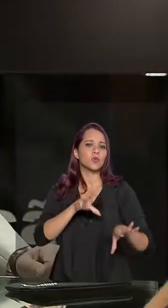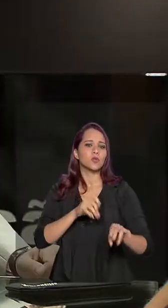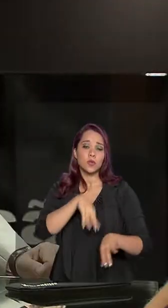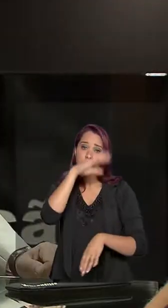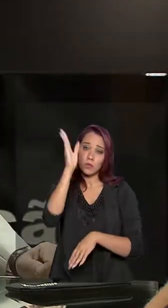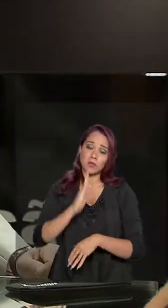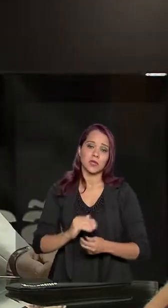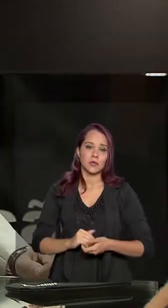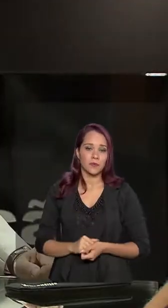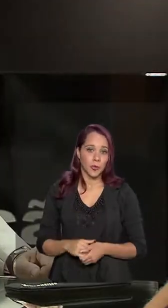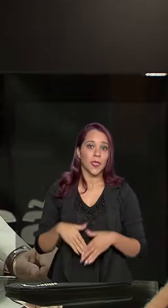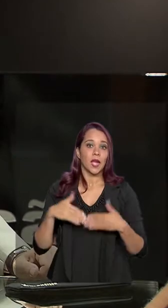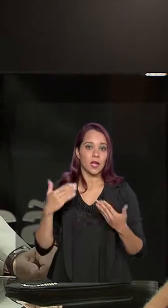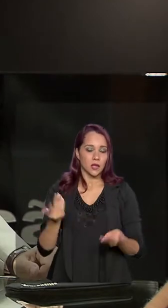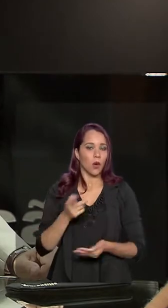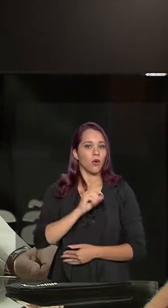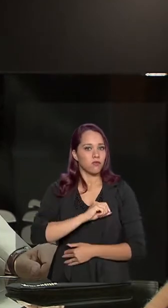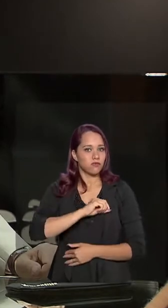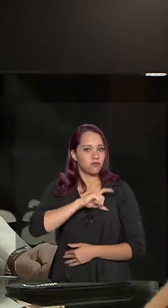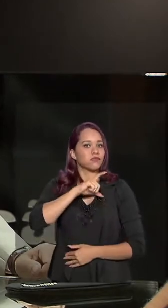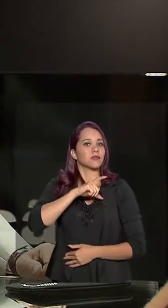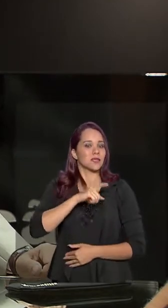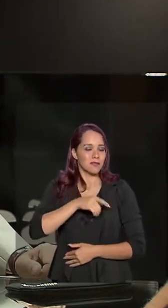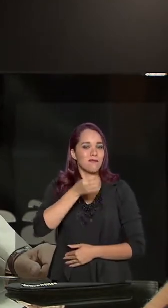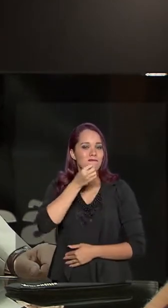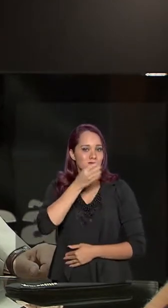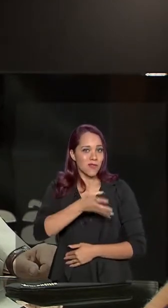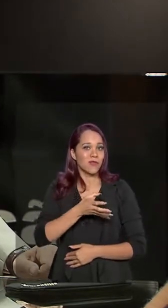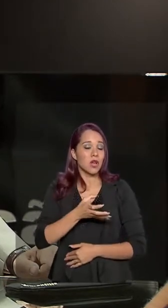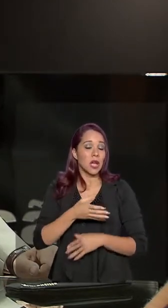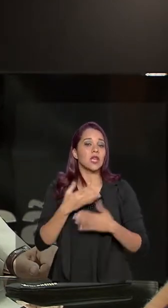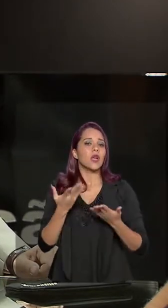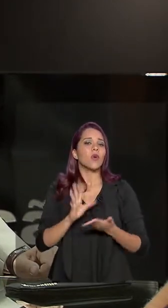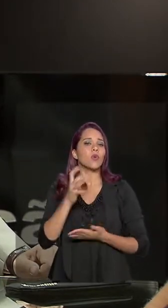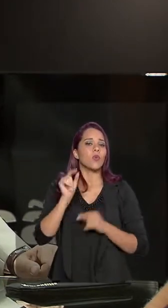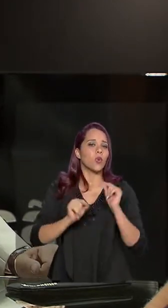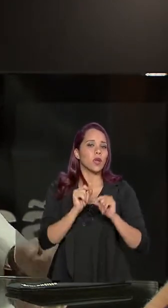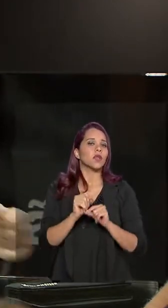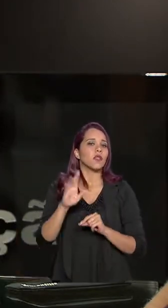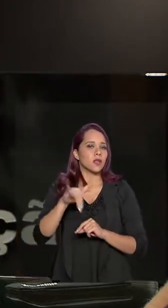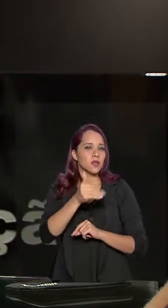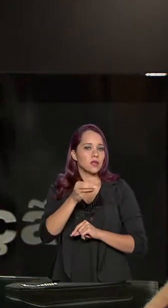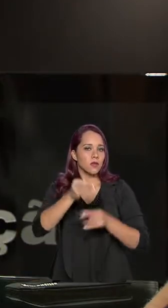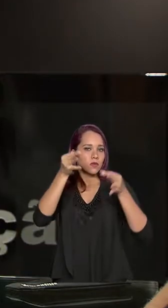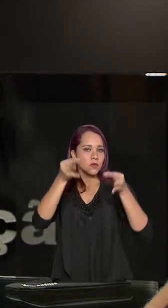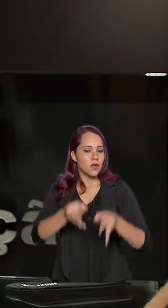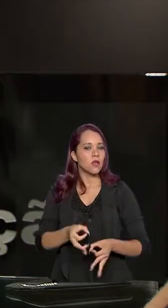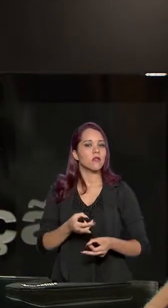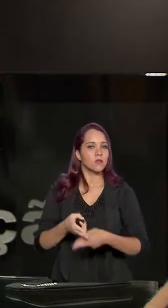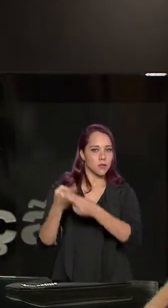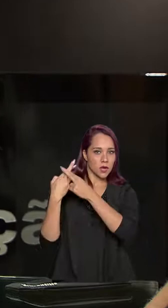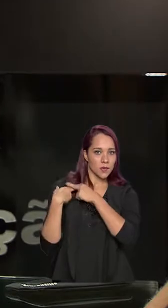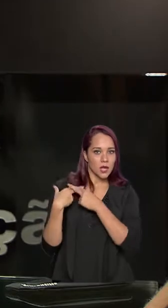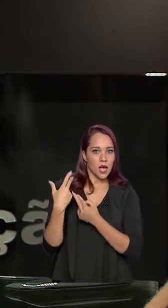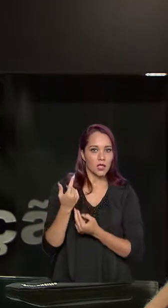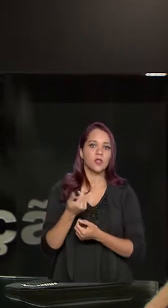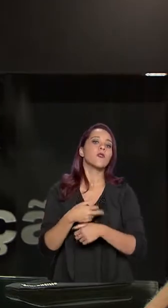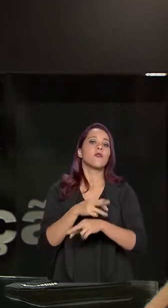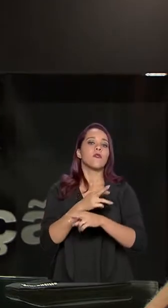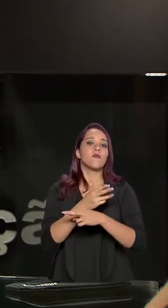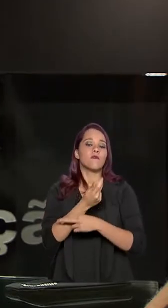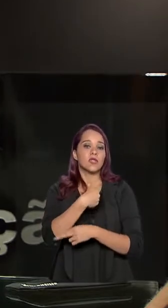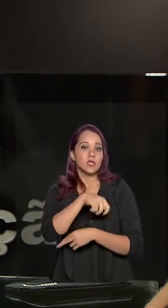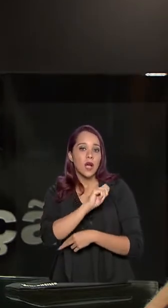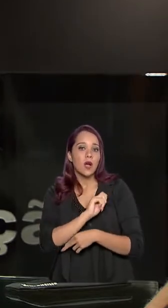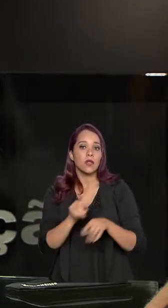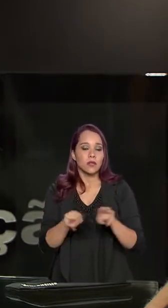Brasil. Então é um aumento significativo e ele decorre do quê? Das ações corretas de responsabilidade fiscal, de